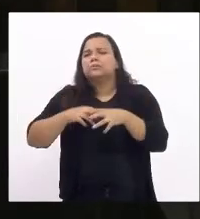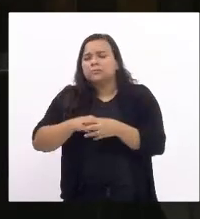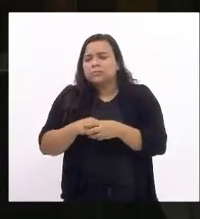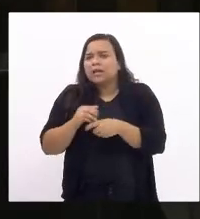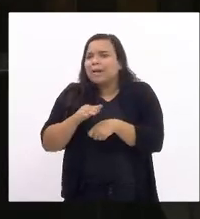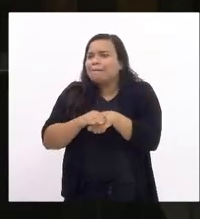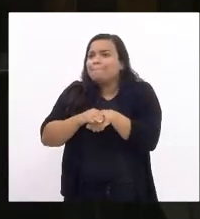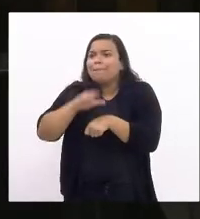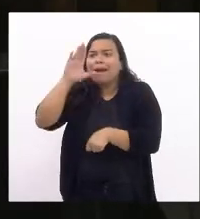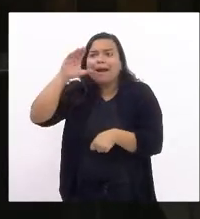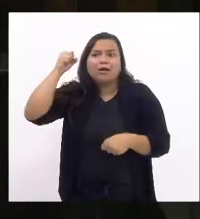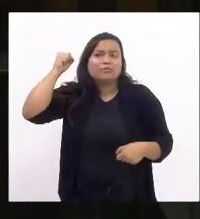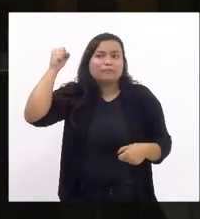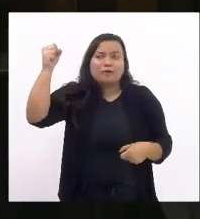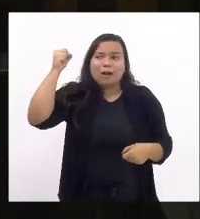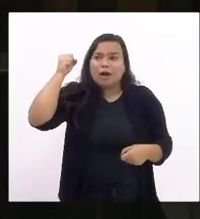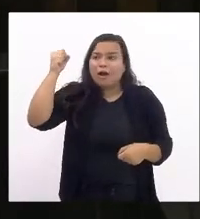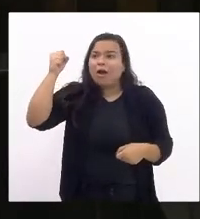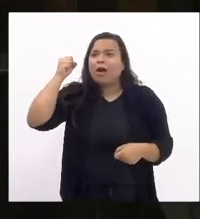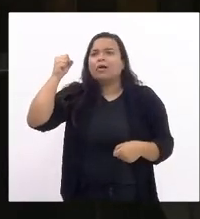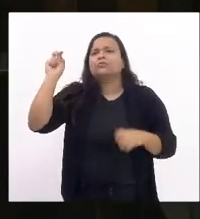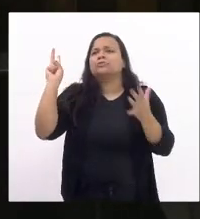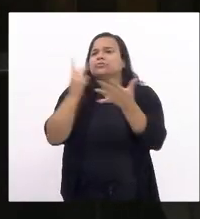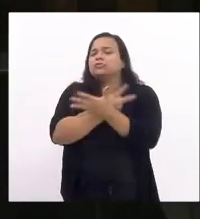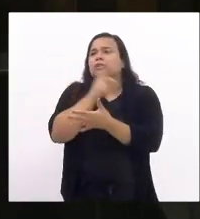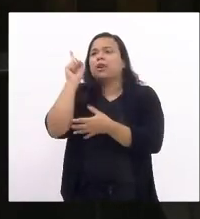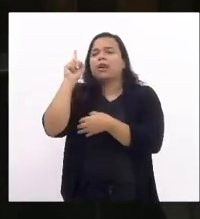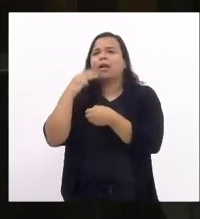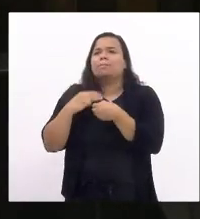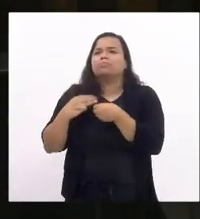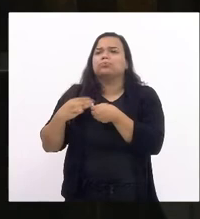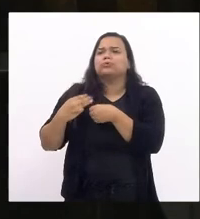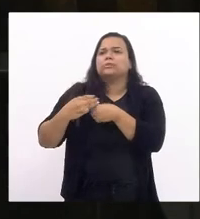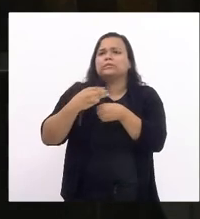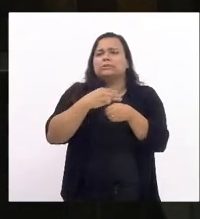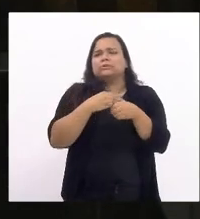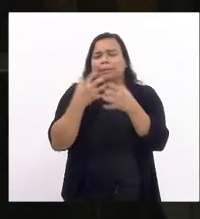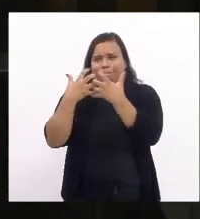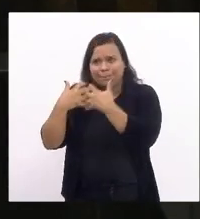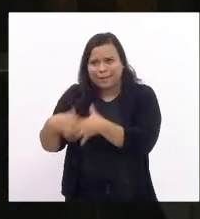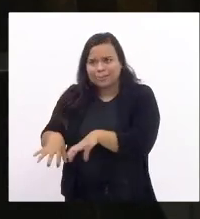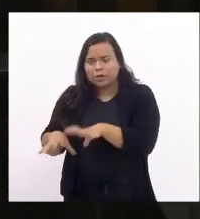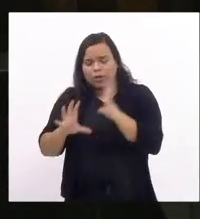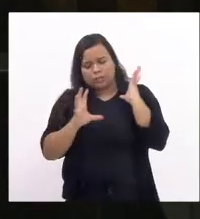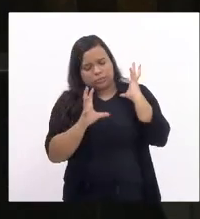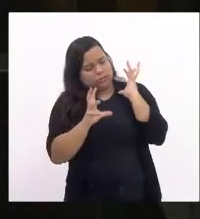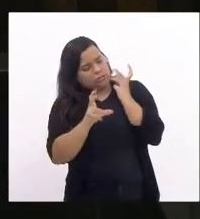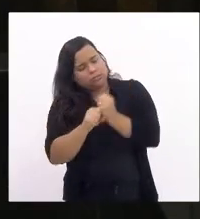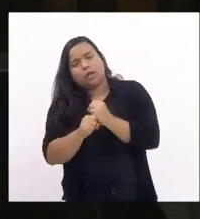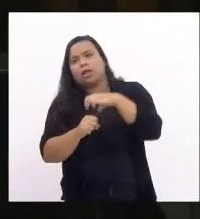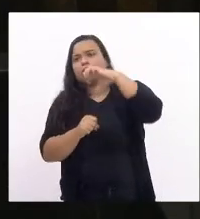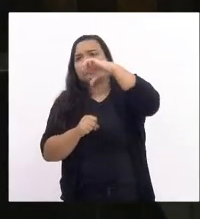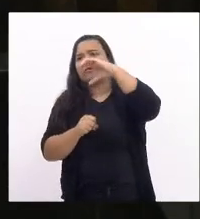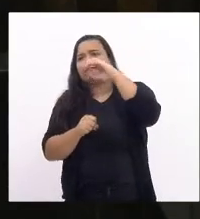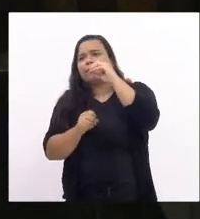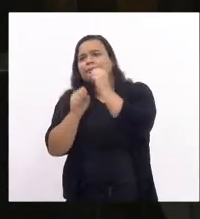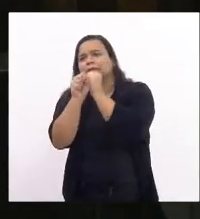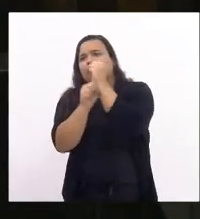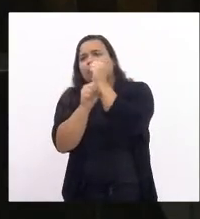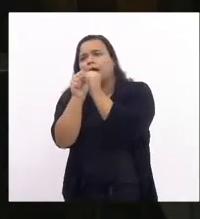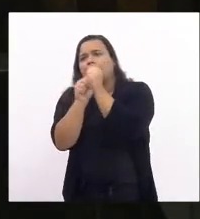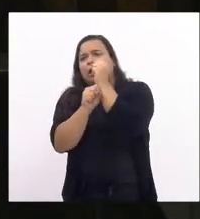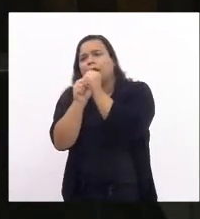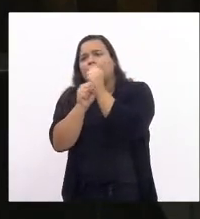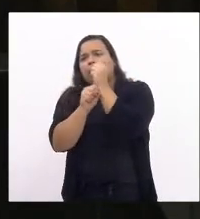mais intensa registrada no município de Petrópolis nos últimos 90 anos. Desde que há